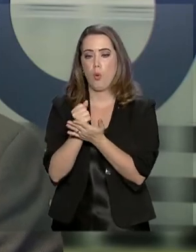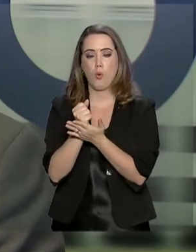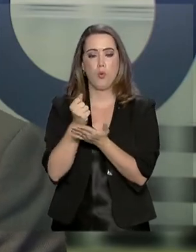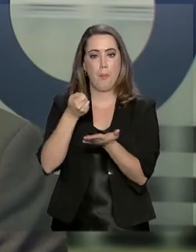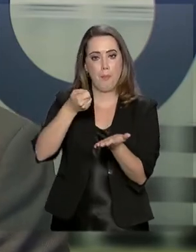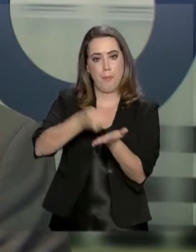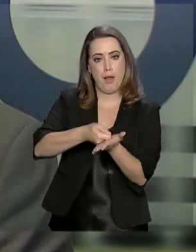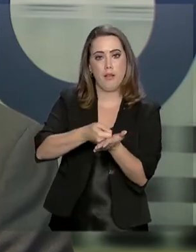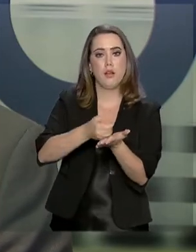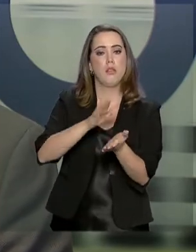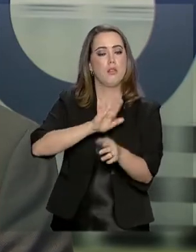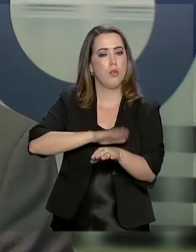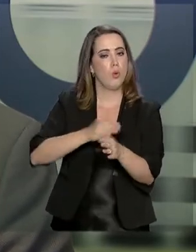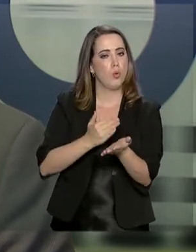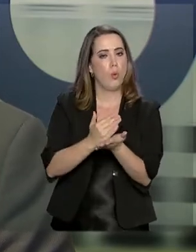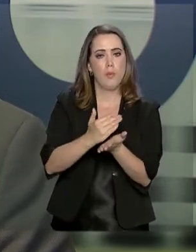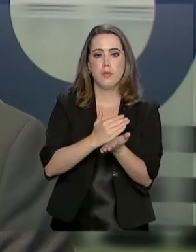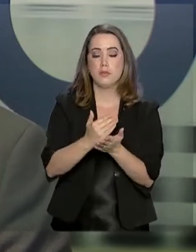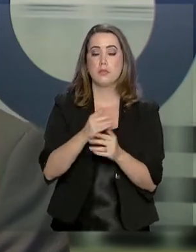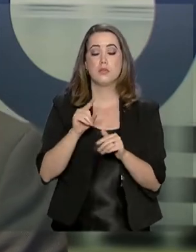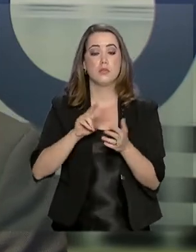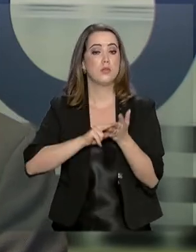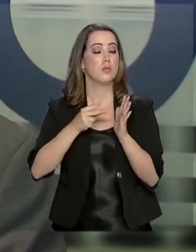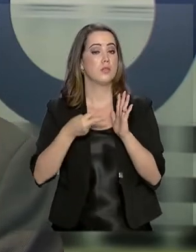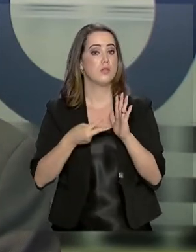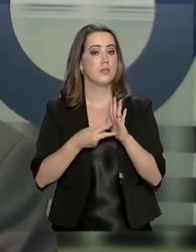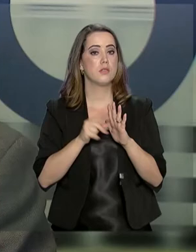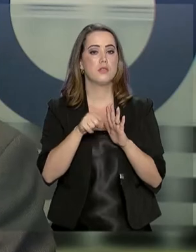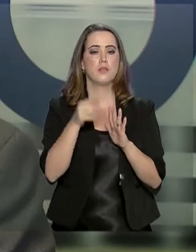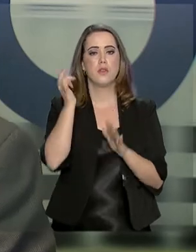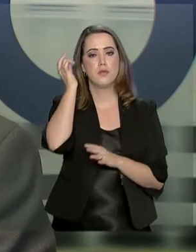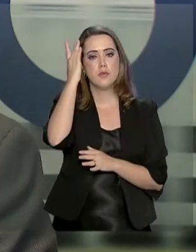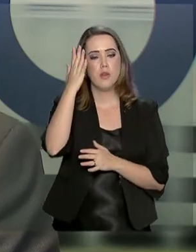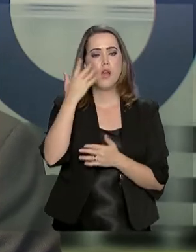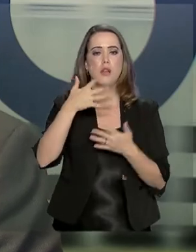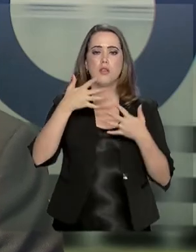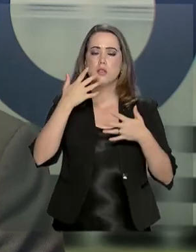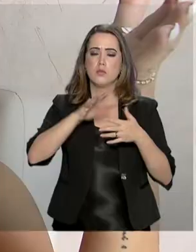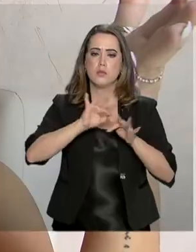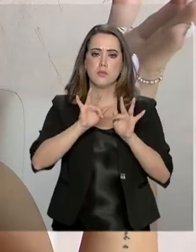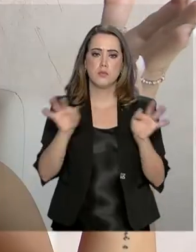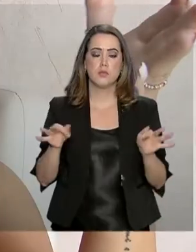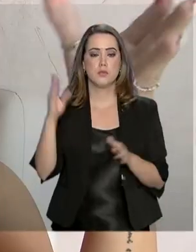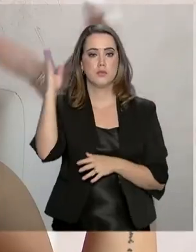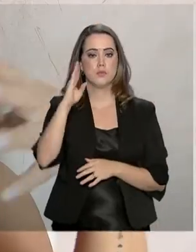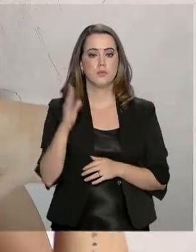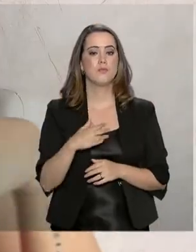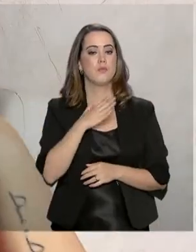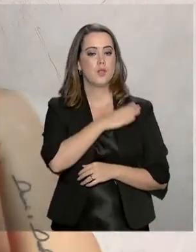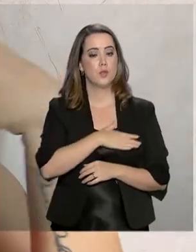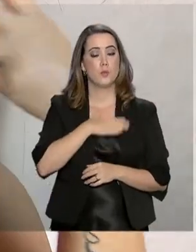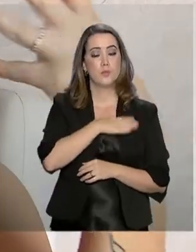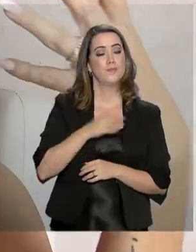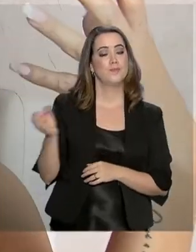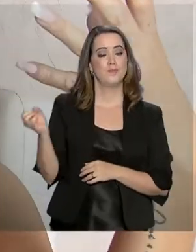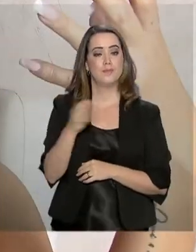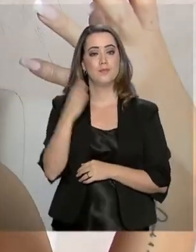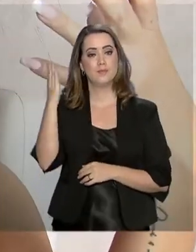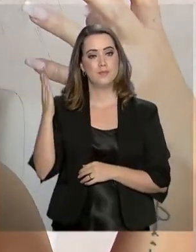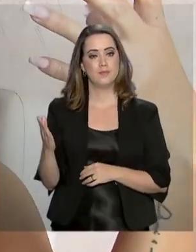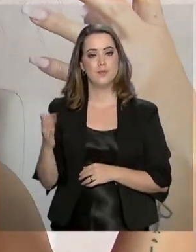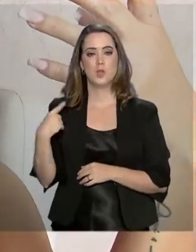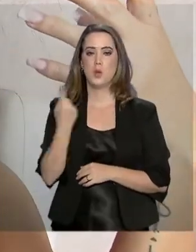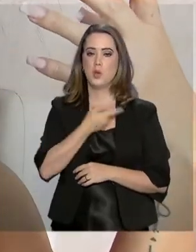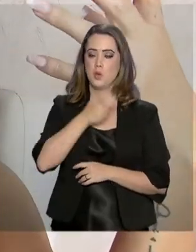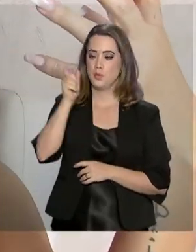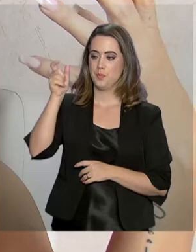o valor dos impostos já é cobrado na origem, o que facilita muito o desembaraço aqui no Brasil. E quem gostou da novidade foi a